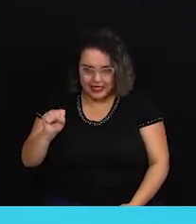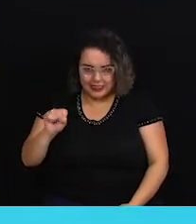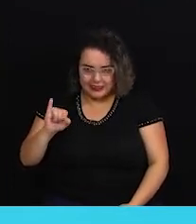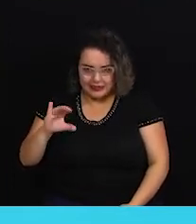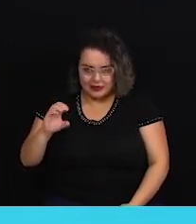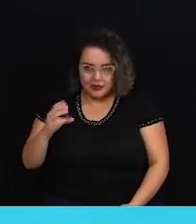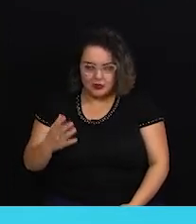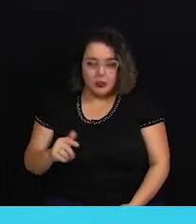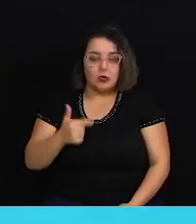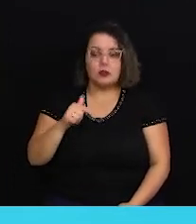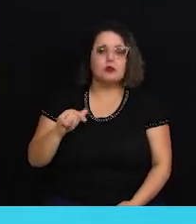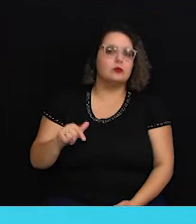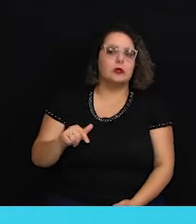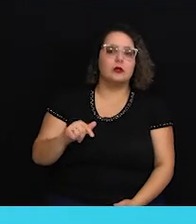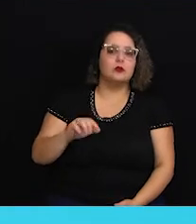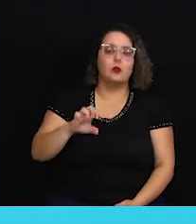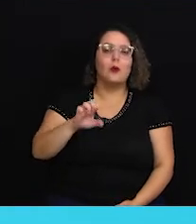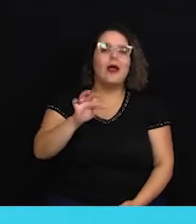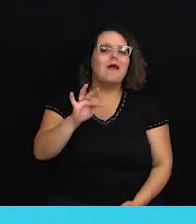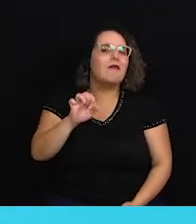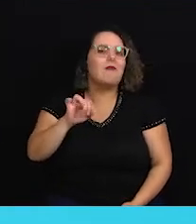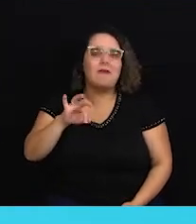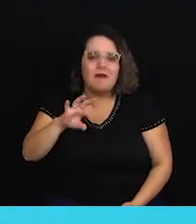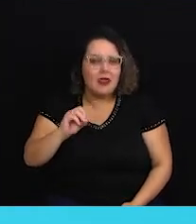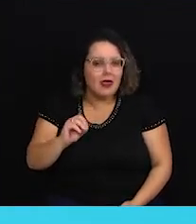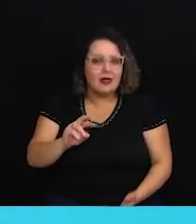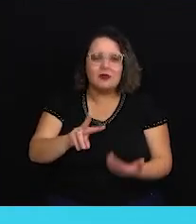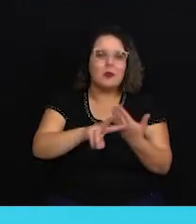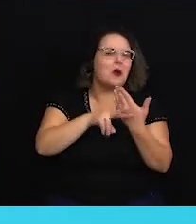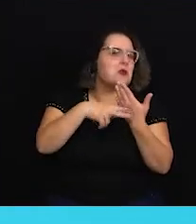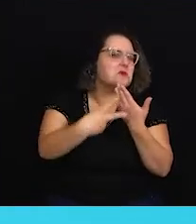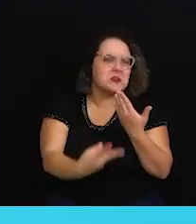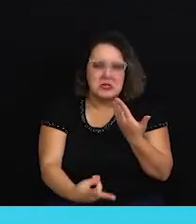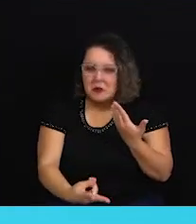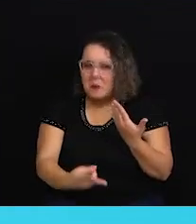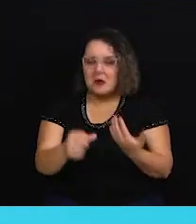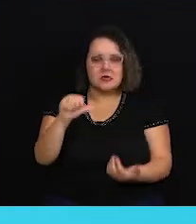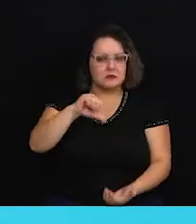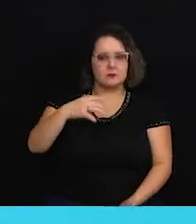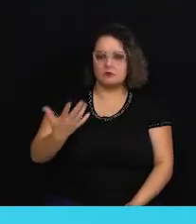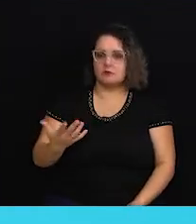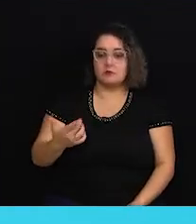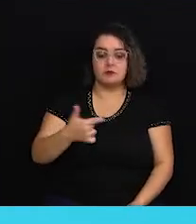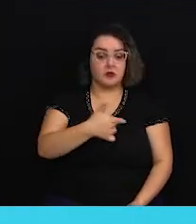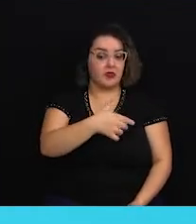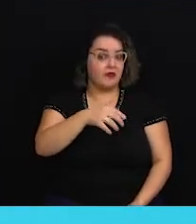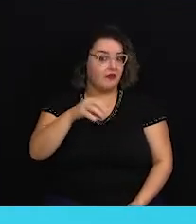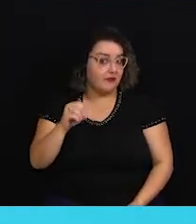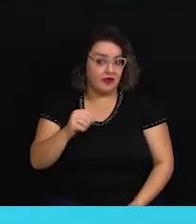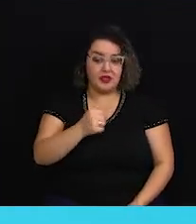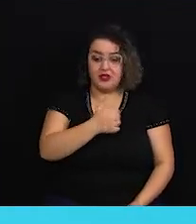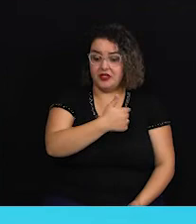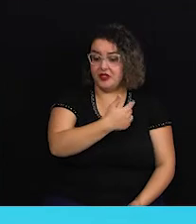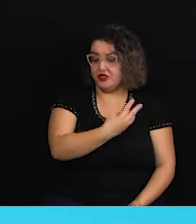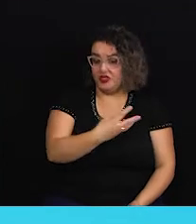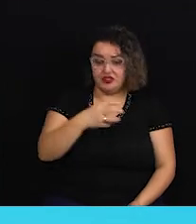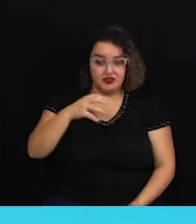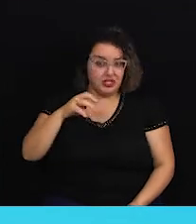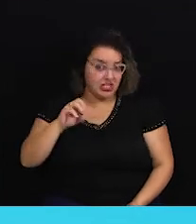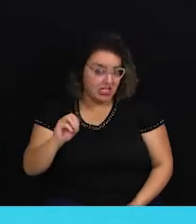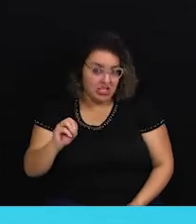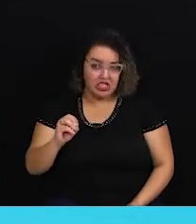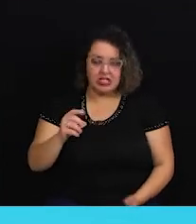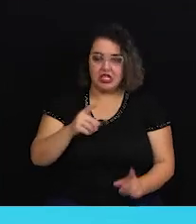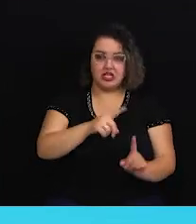os efeitos adversos. Então, com isso, uma anestesia geral, ela pode envolver a combinação de 20, 25, 30 tipos de